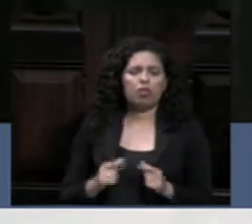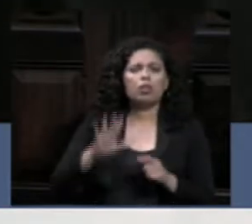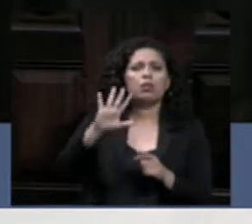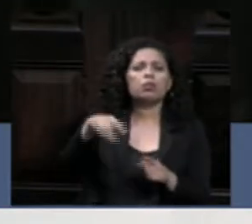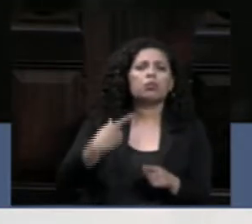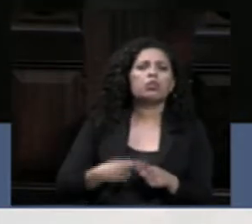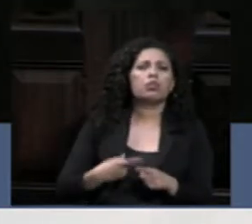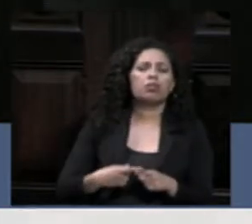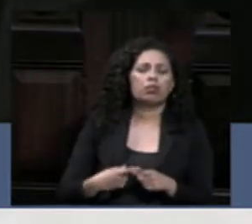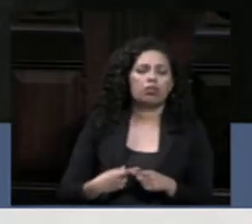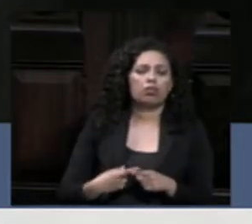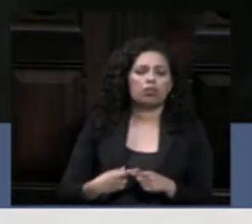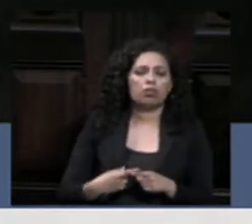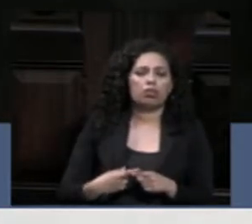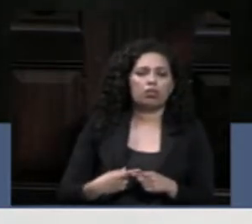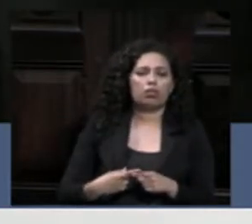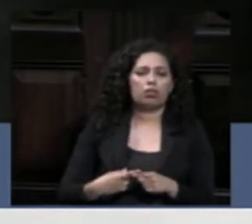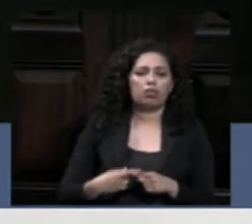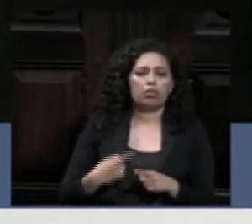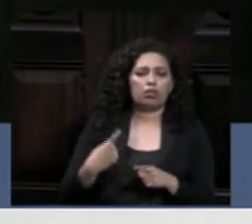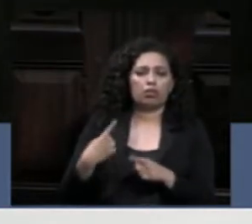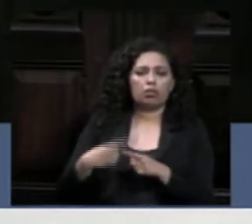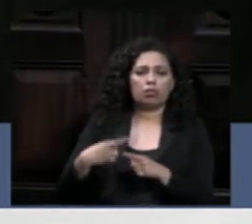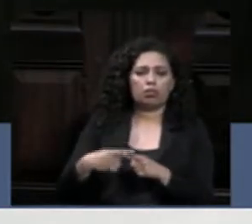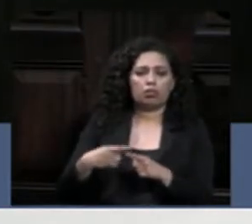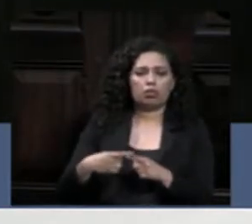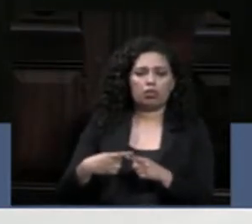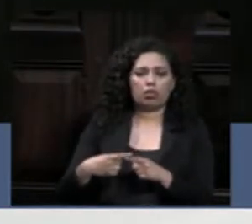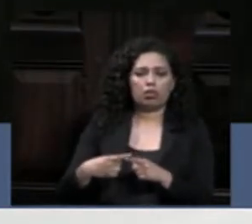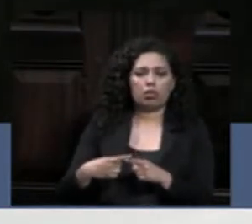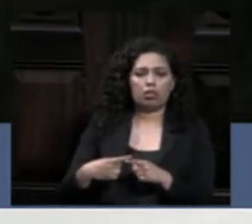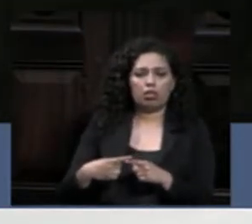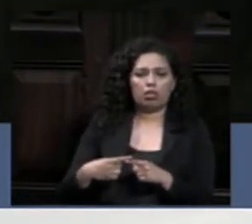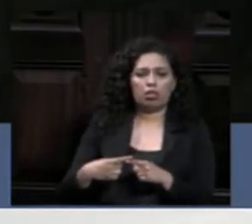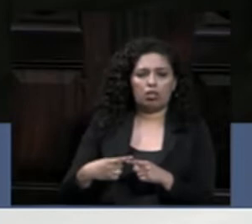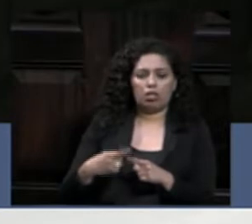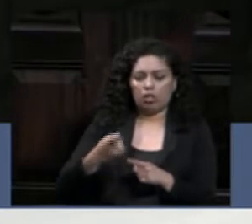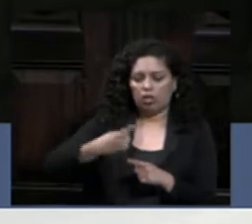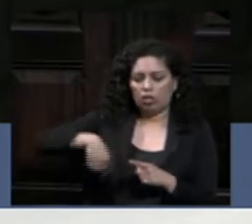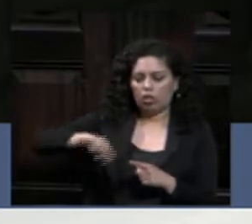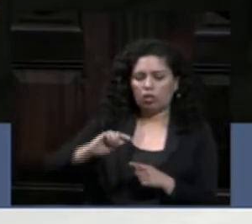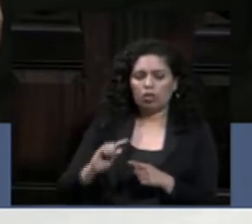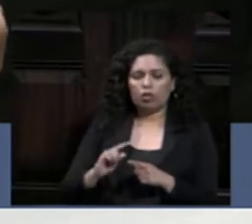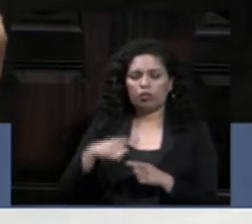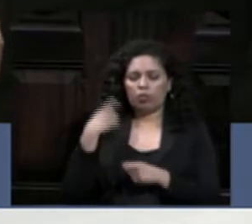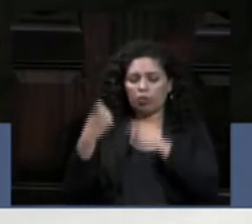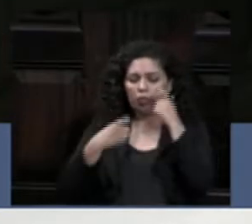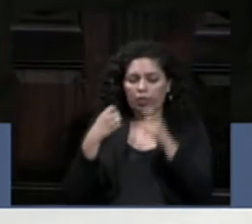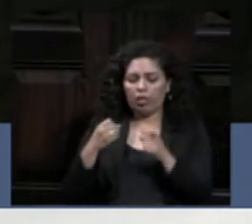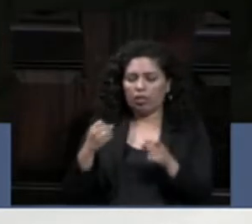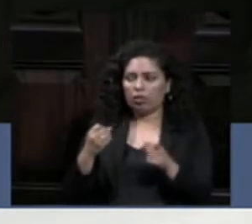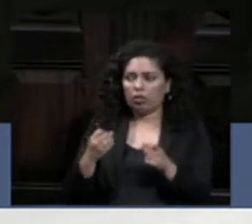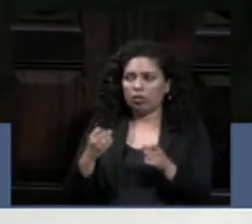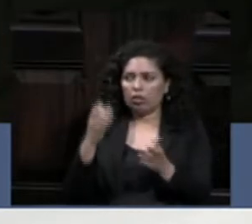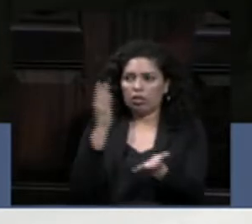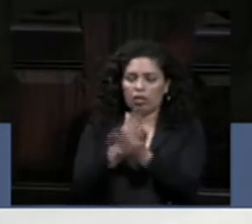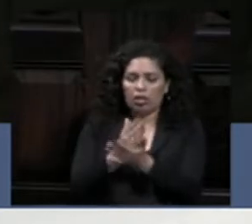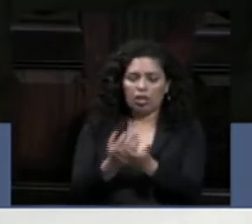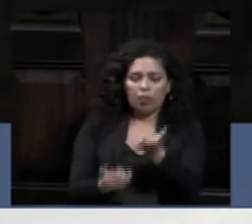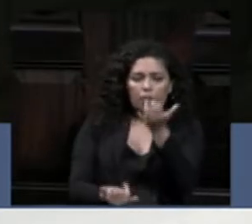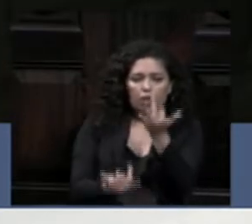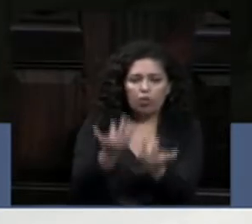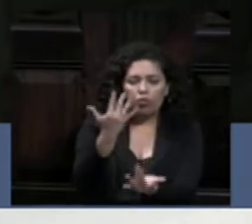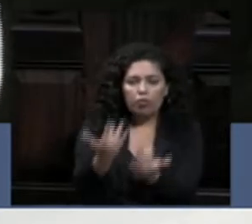quê? Porque se apaga os incêndios, não se ataca efetivamente com política pública,